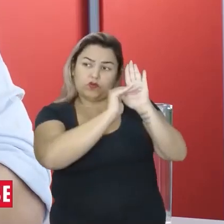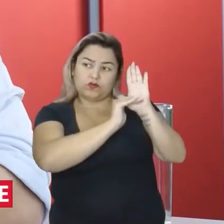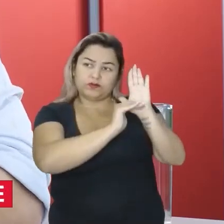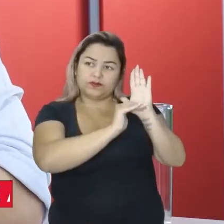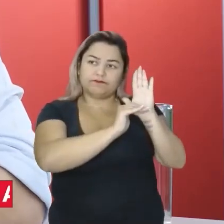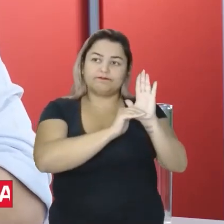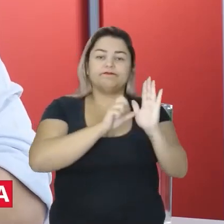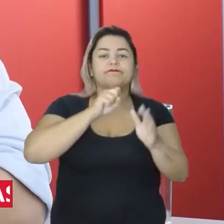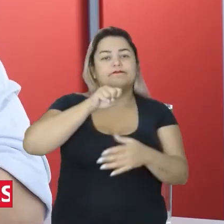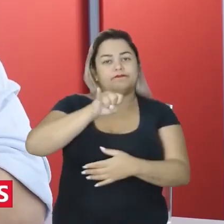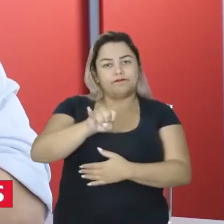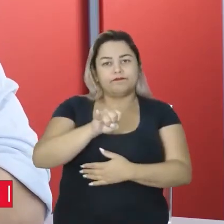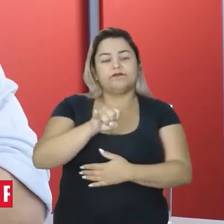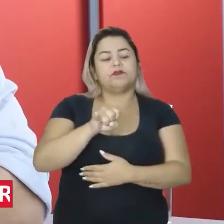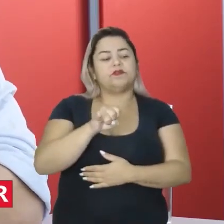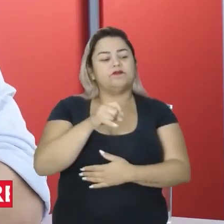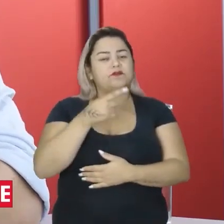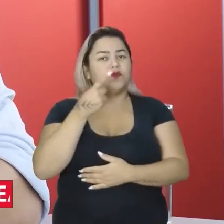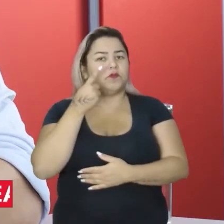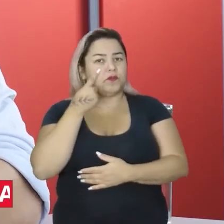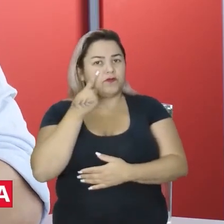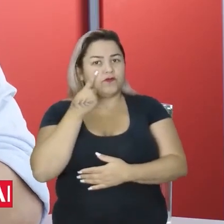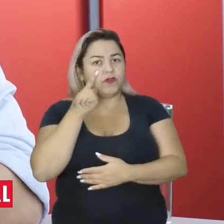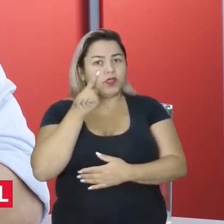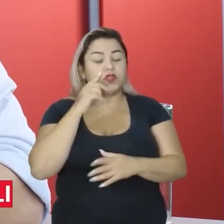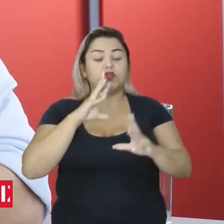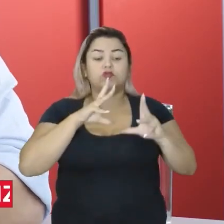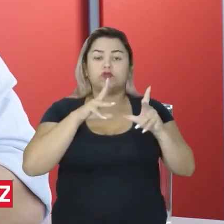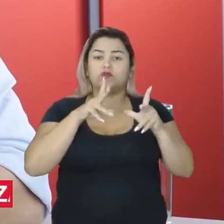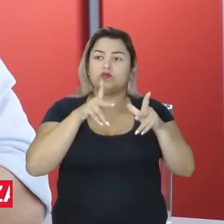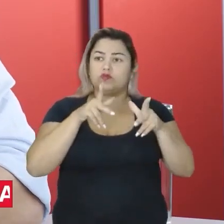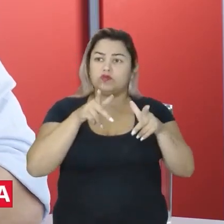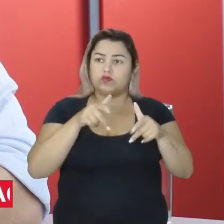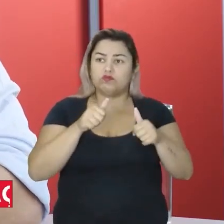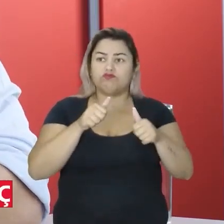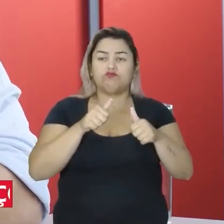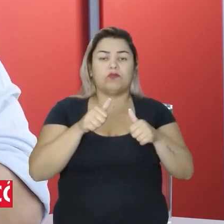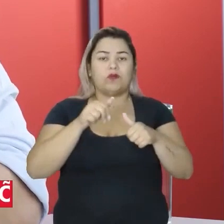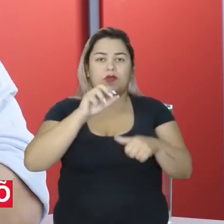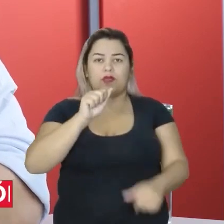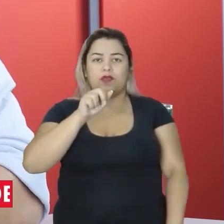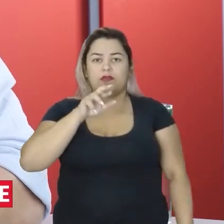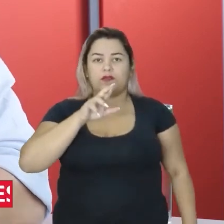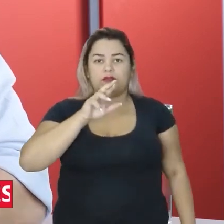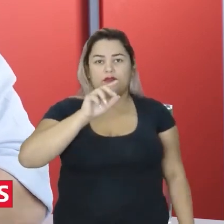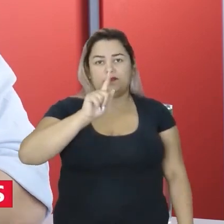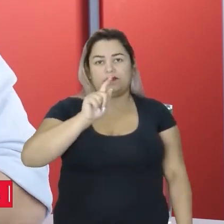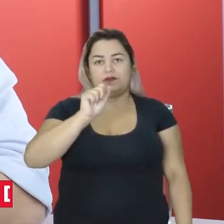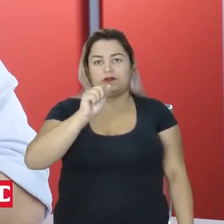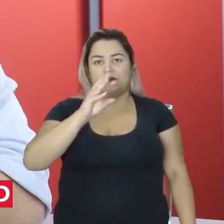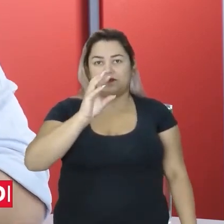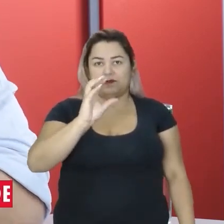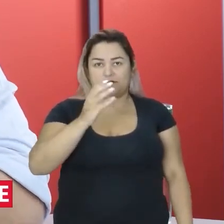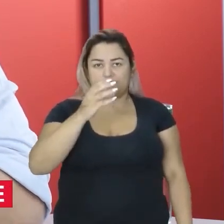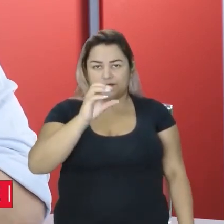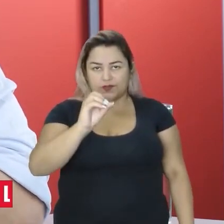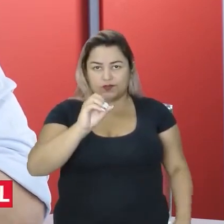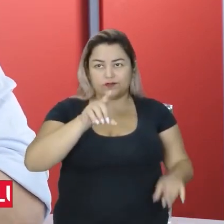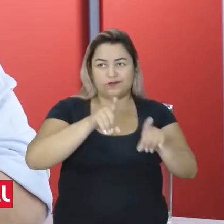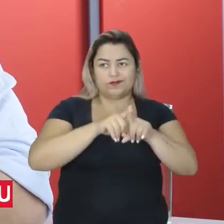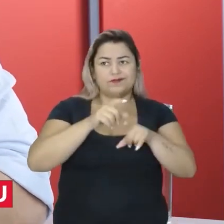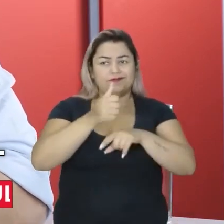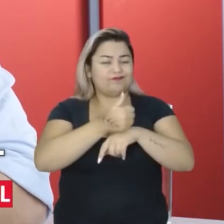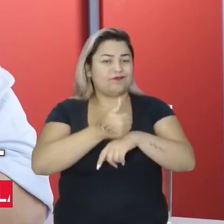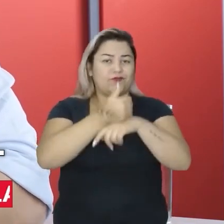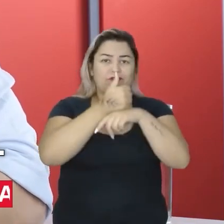que se a gente for olhar o todo argabulso do golpe da família bolsonarista eles